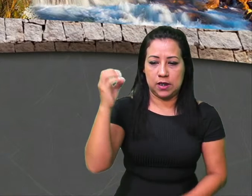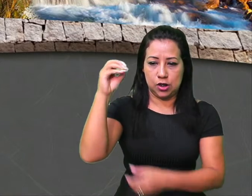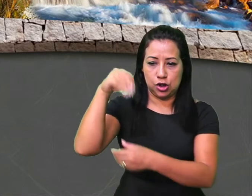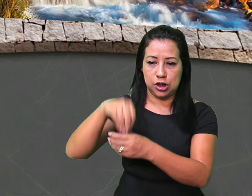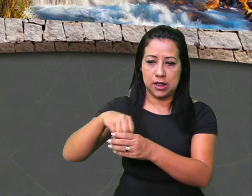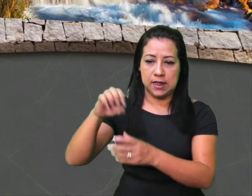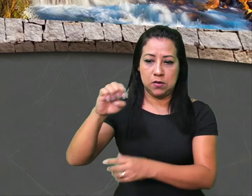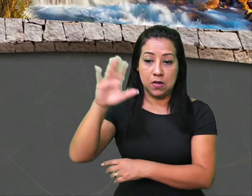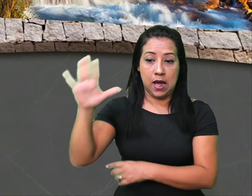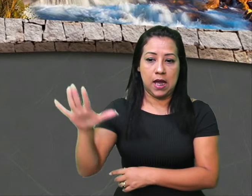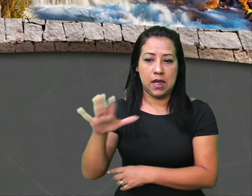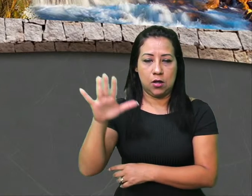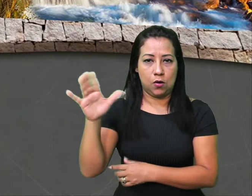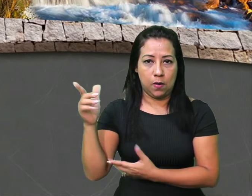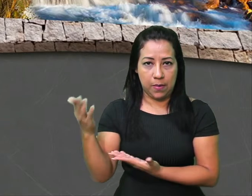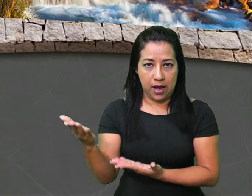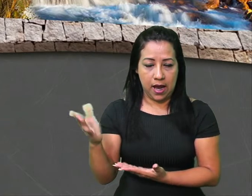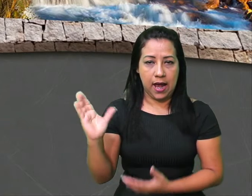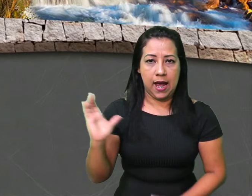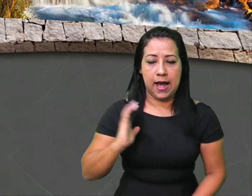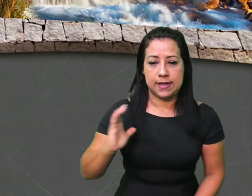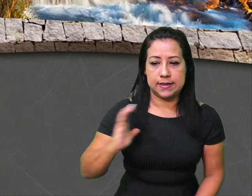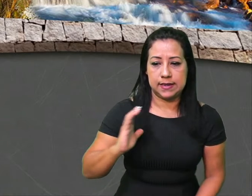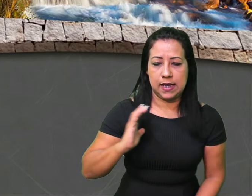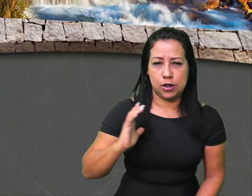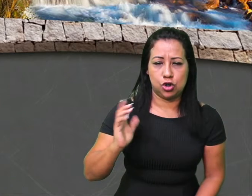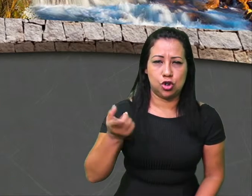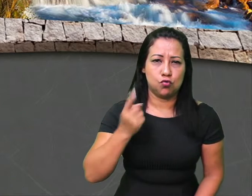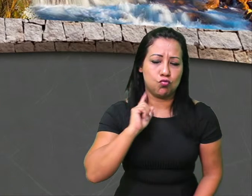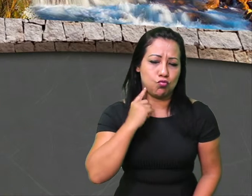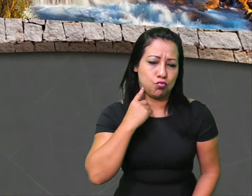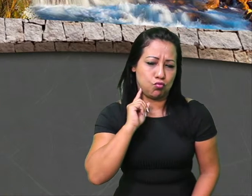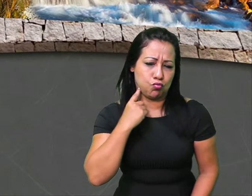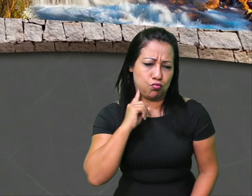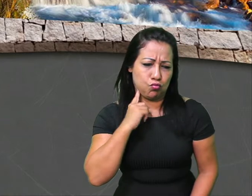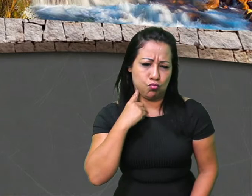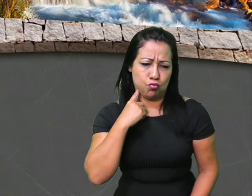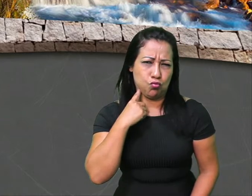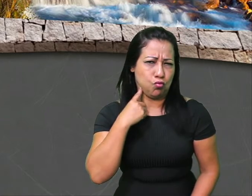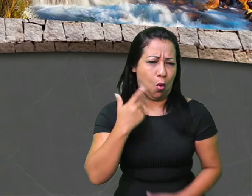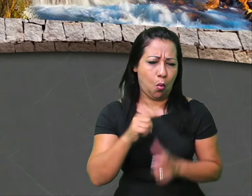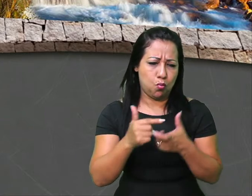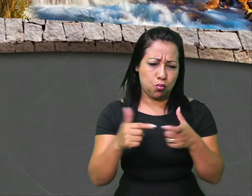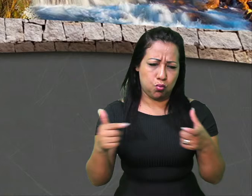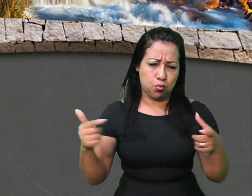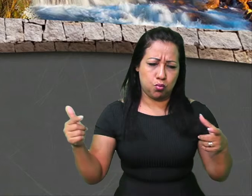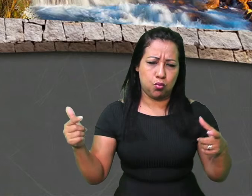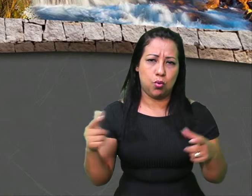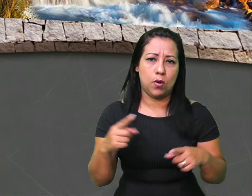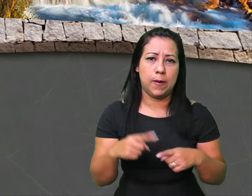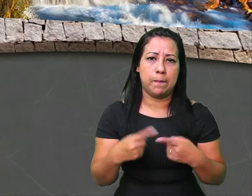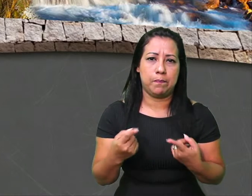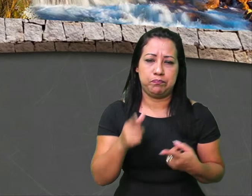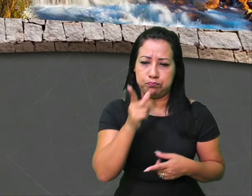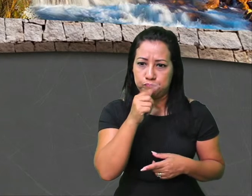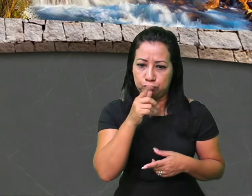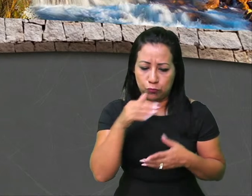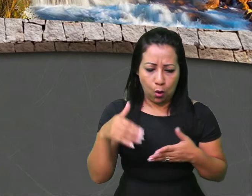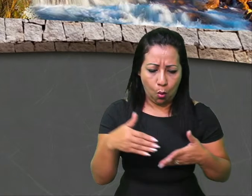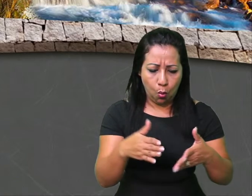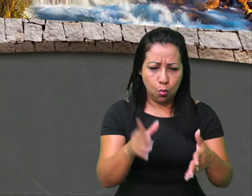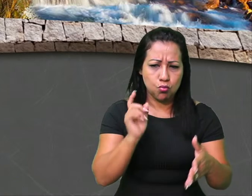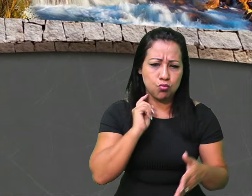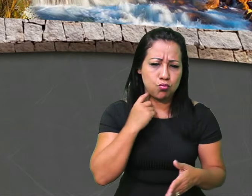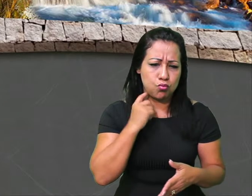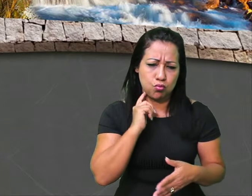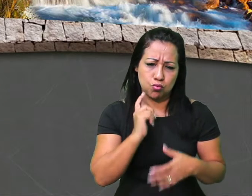muita poluição. O Rio Tamas foi um dos mais poluídos do mundo. Portanto, houve um replanejamento